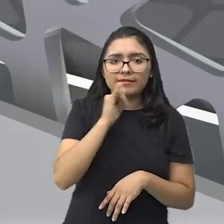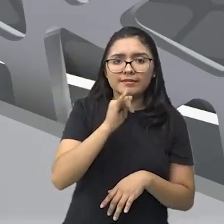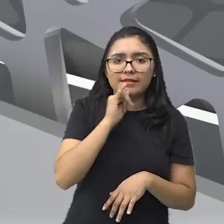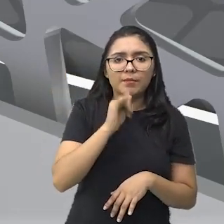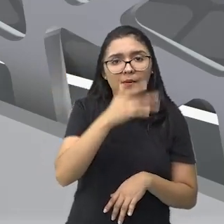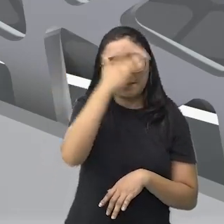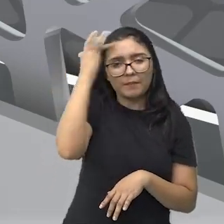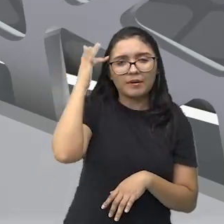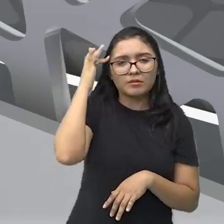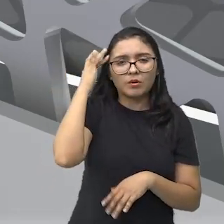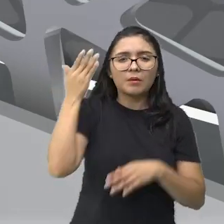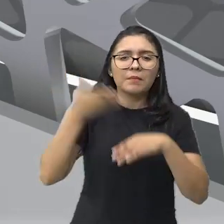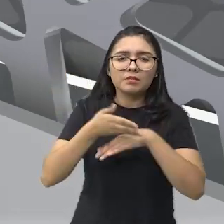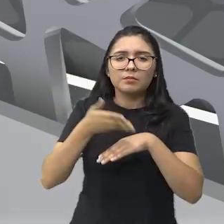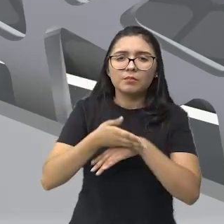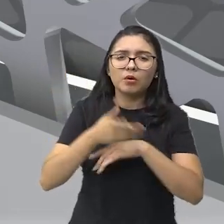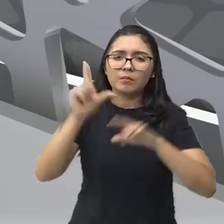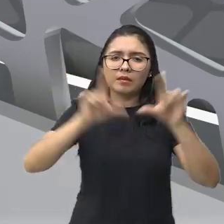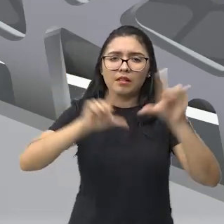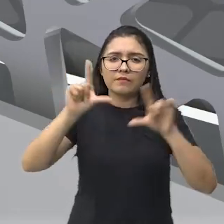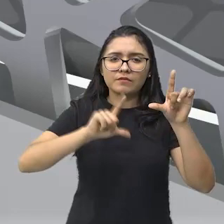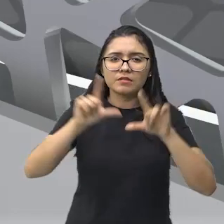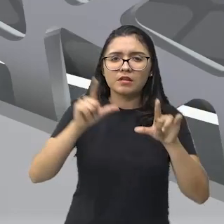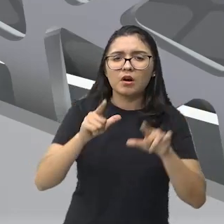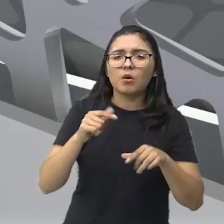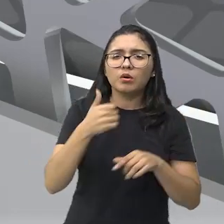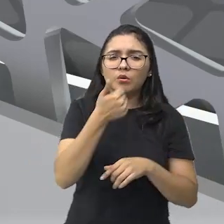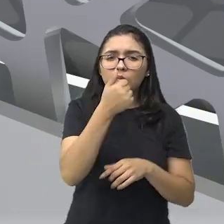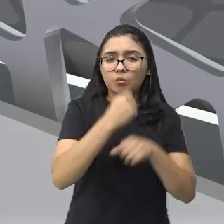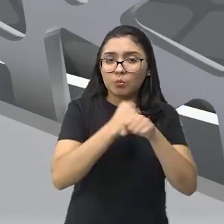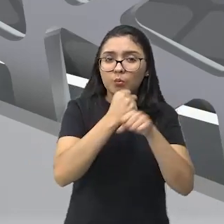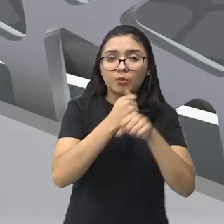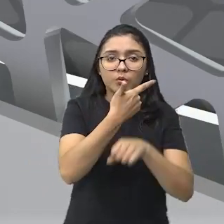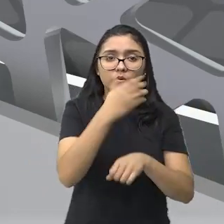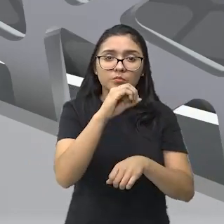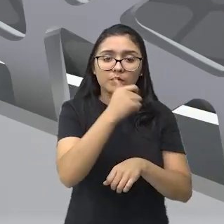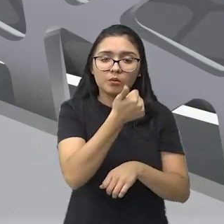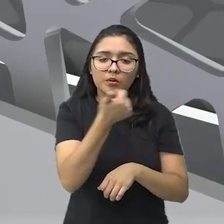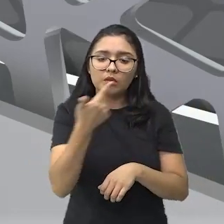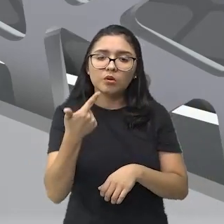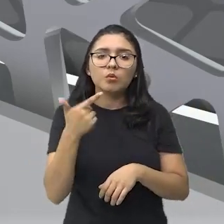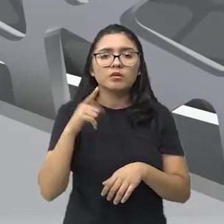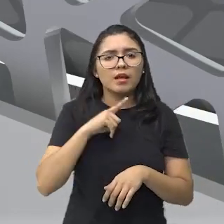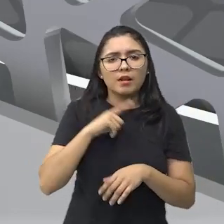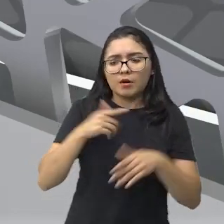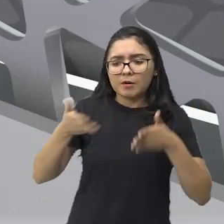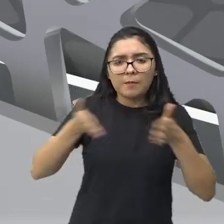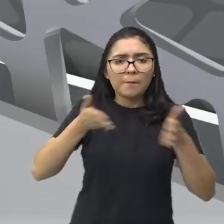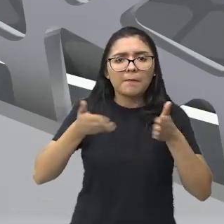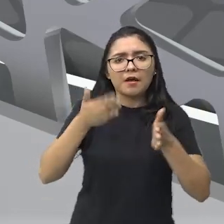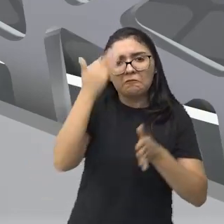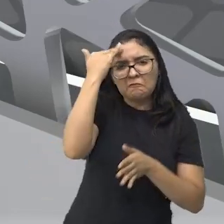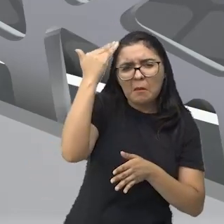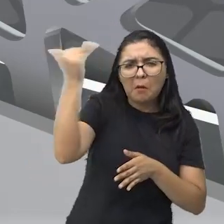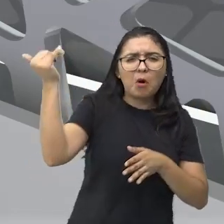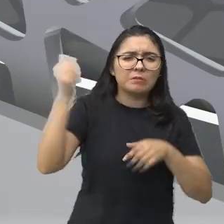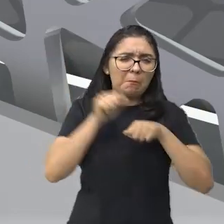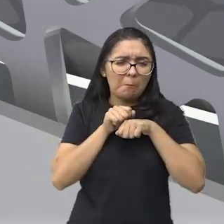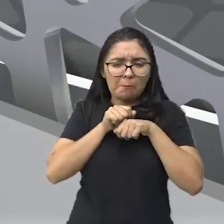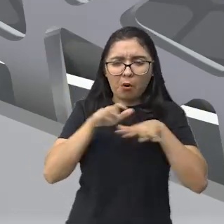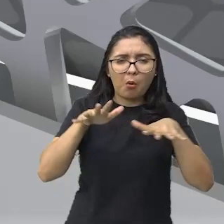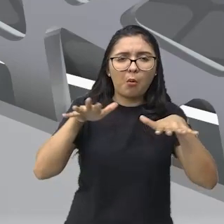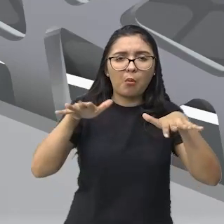12, 12º, alguém que esteve lá no Big Brother. Ele teve aquele seu auge, fez um